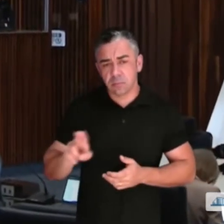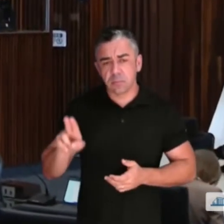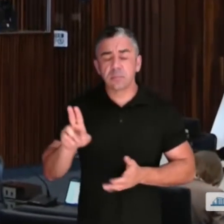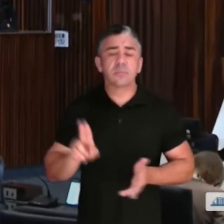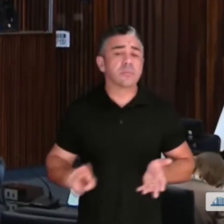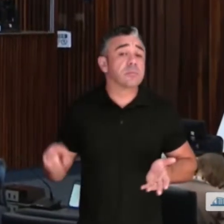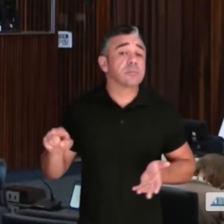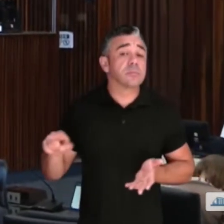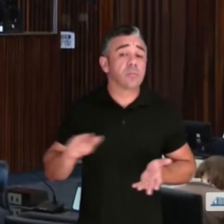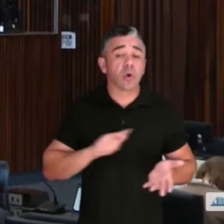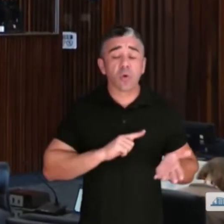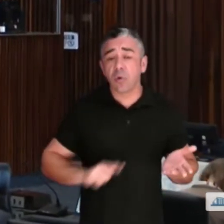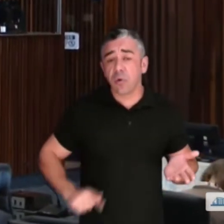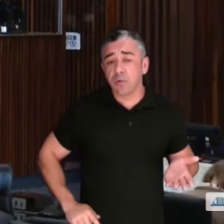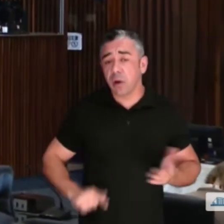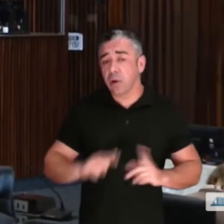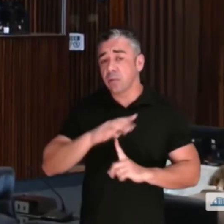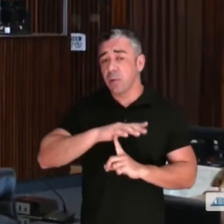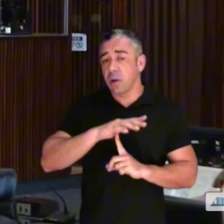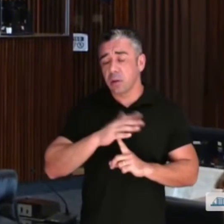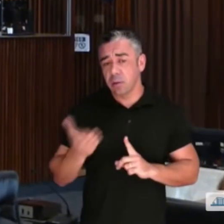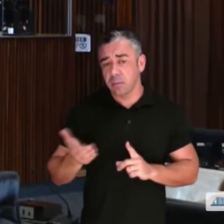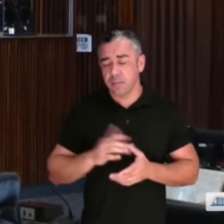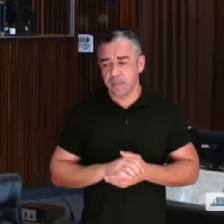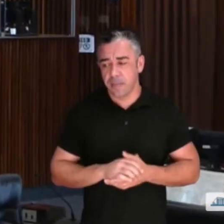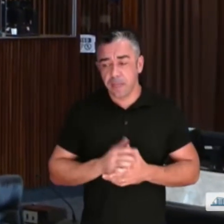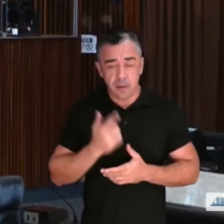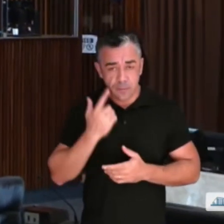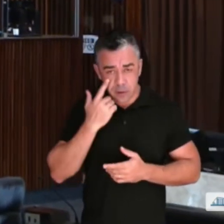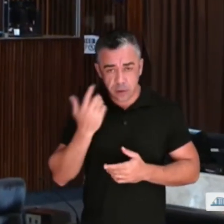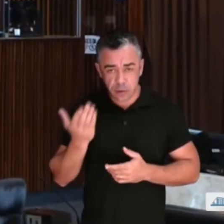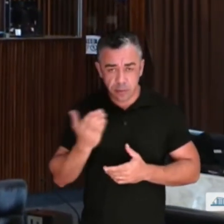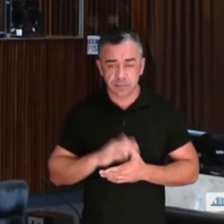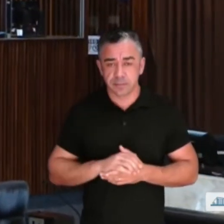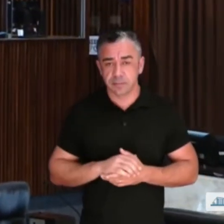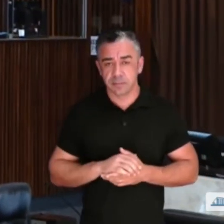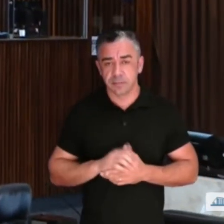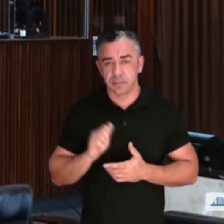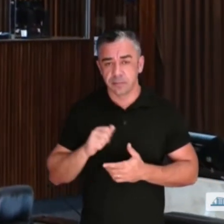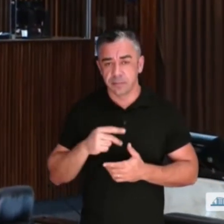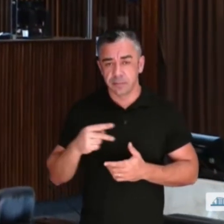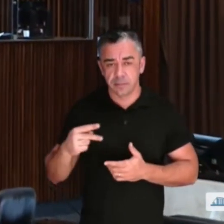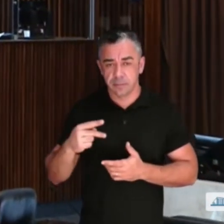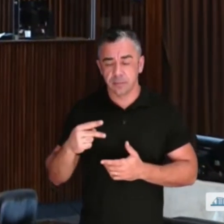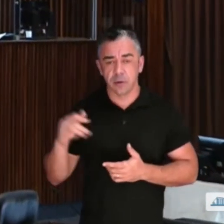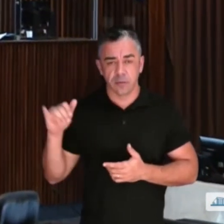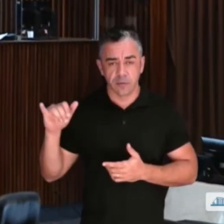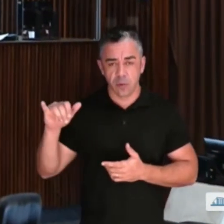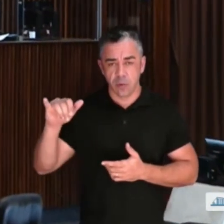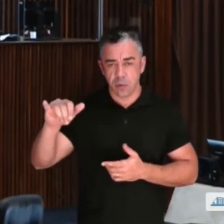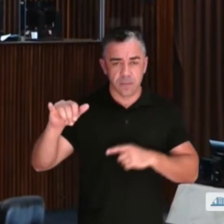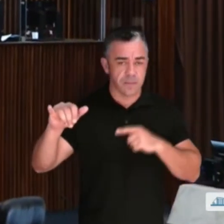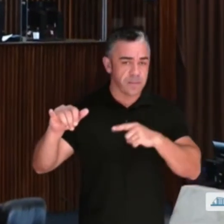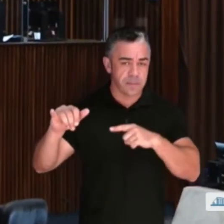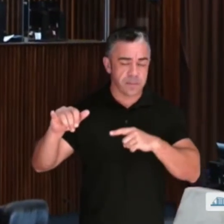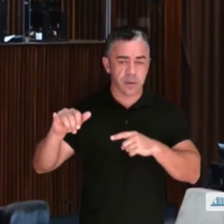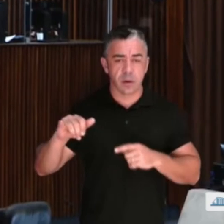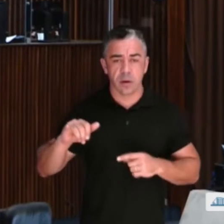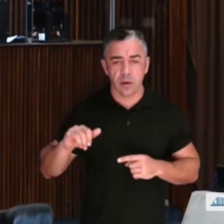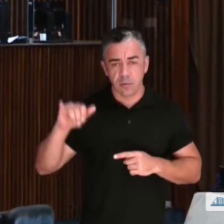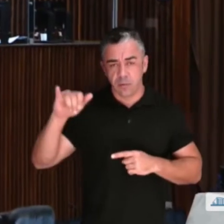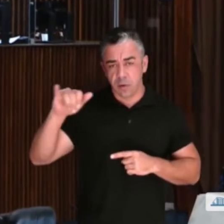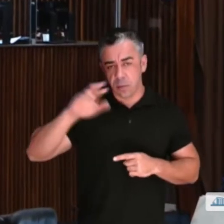pelo governo do Paraná. Vejam só, nesse aplicativo de voo, essa aeronave sai